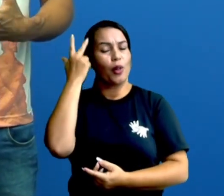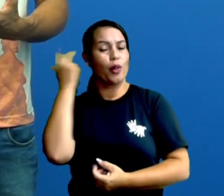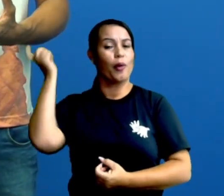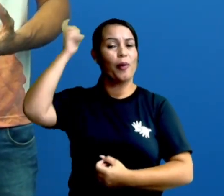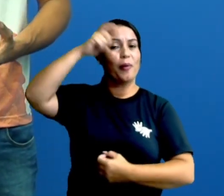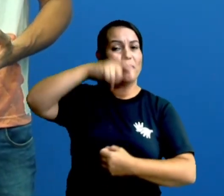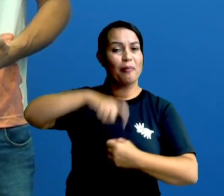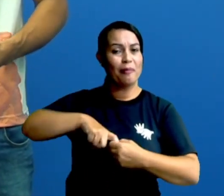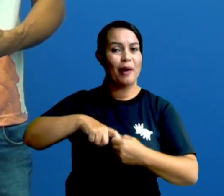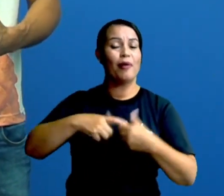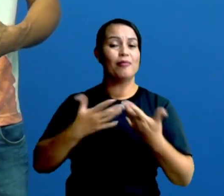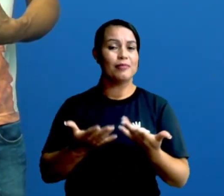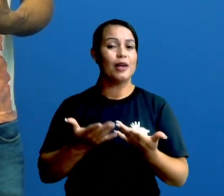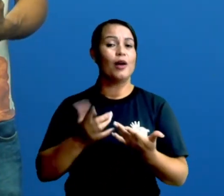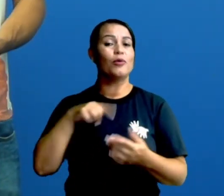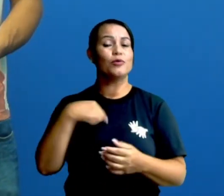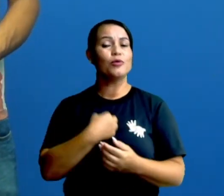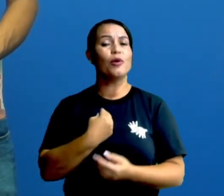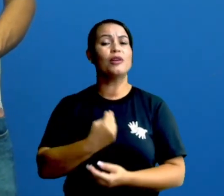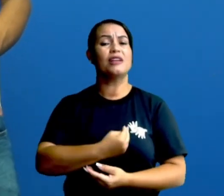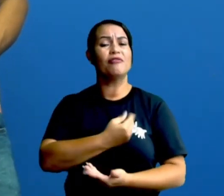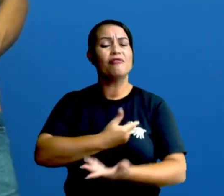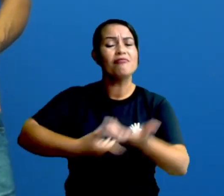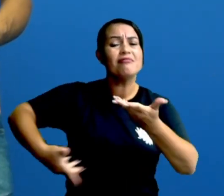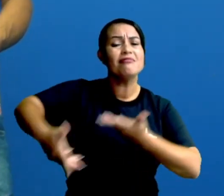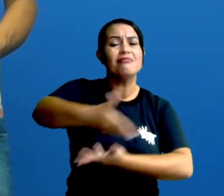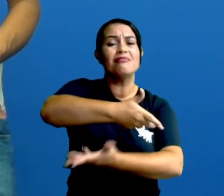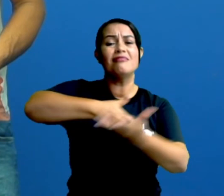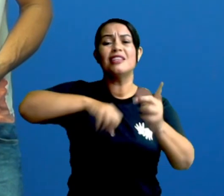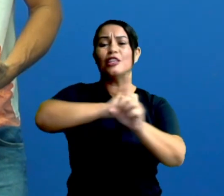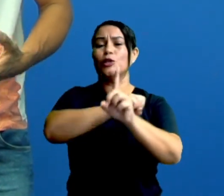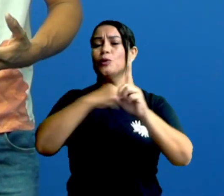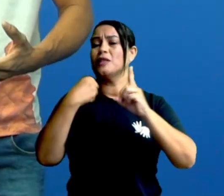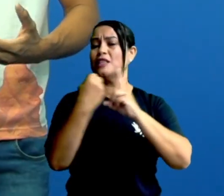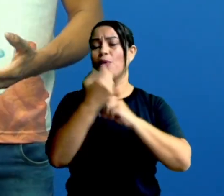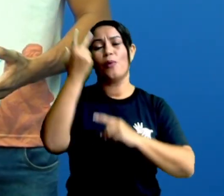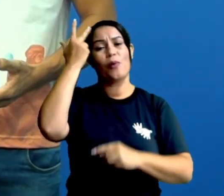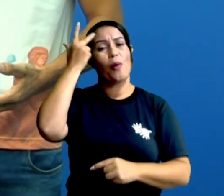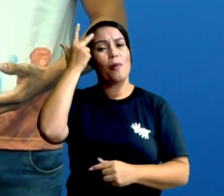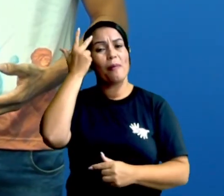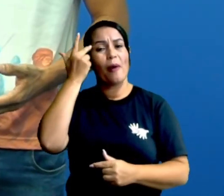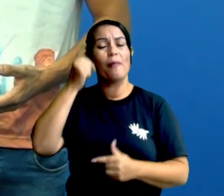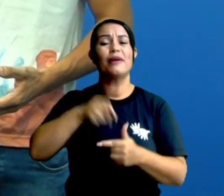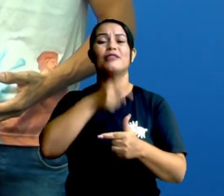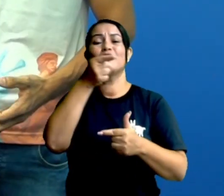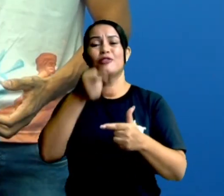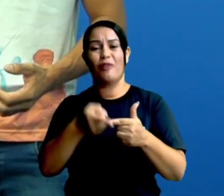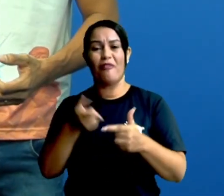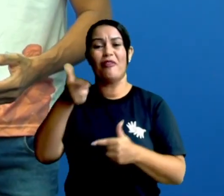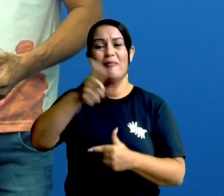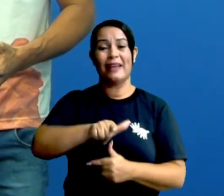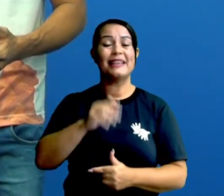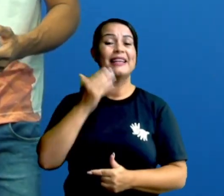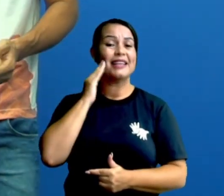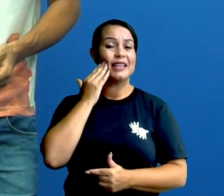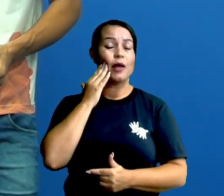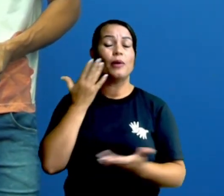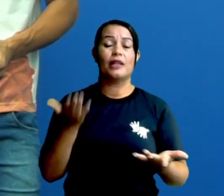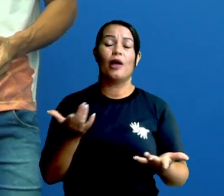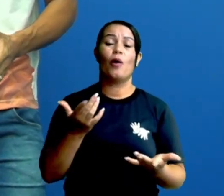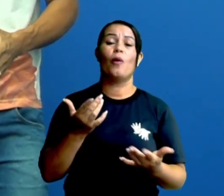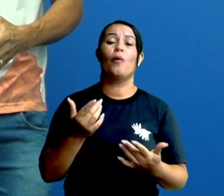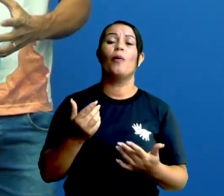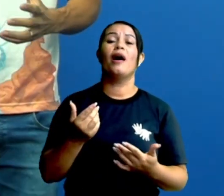normal reestabelecida, o nosso convívio social novamente reestabelecido, tá certo? Então,